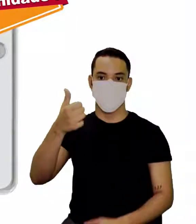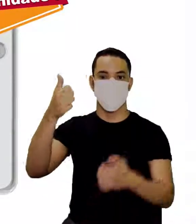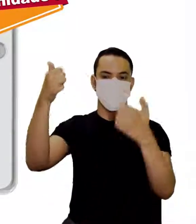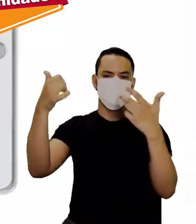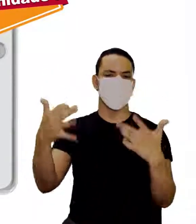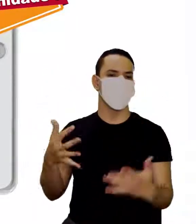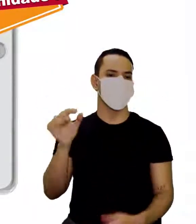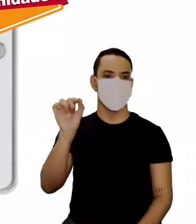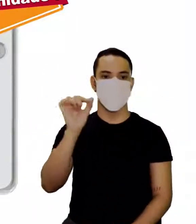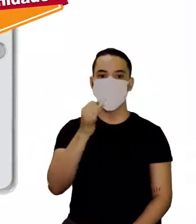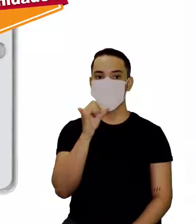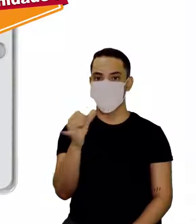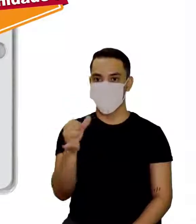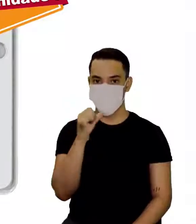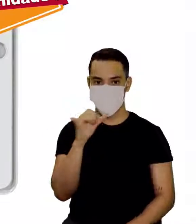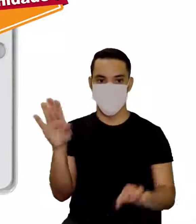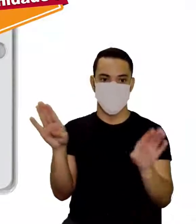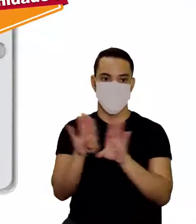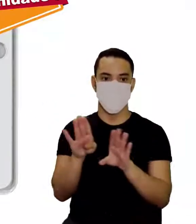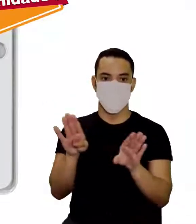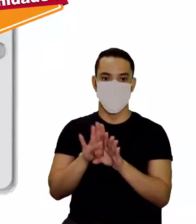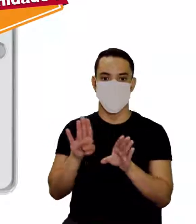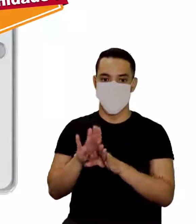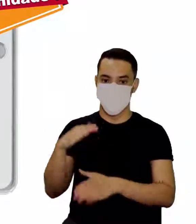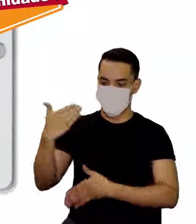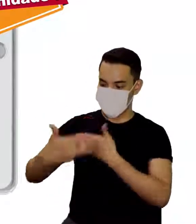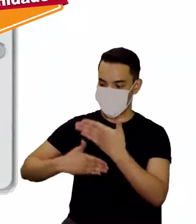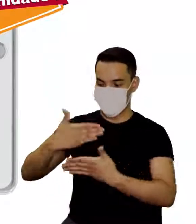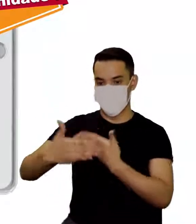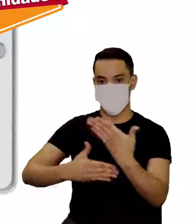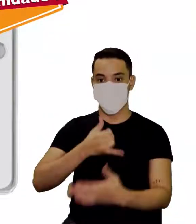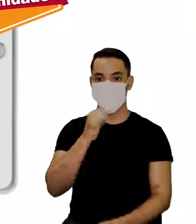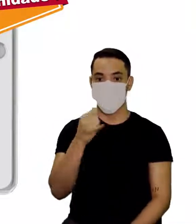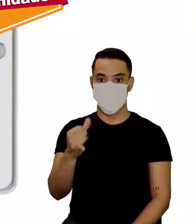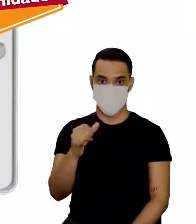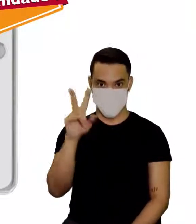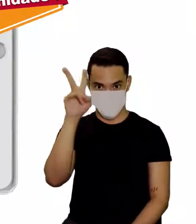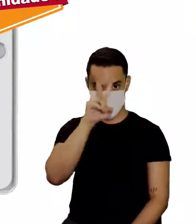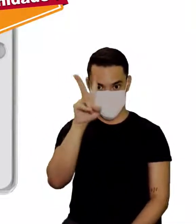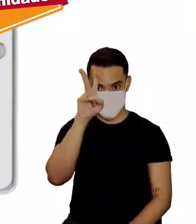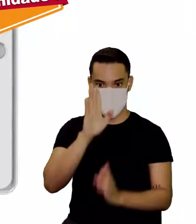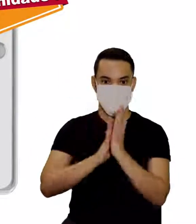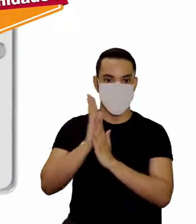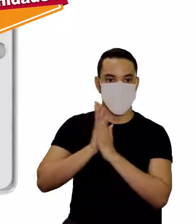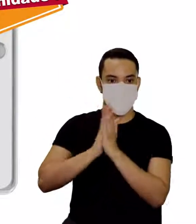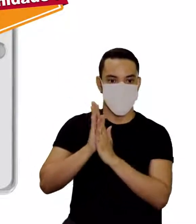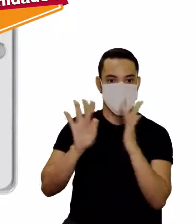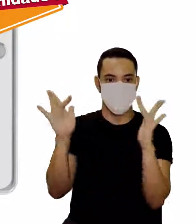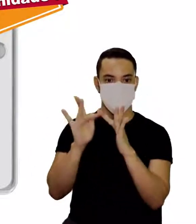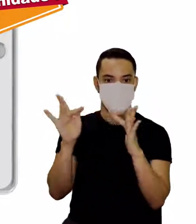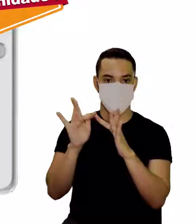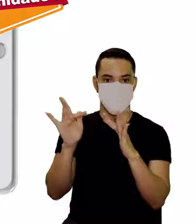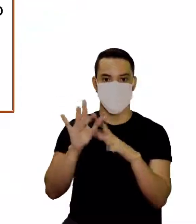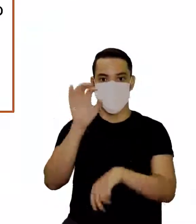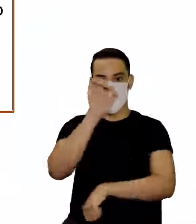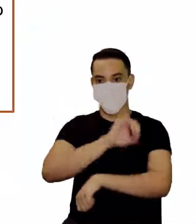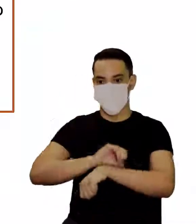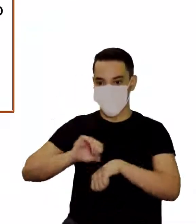quê? Eletrização e processos de eletrização, atrito, contato,